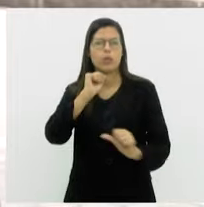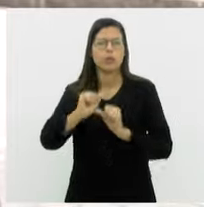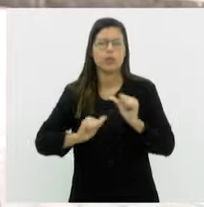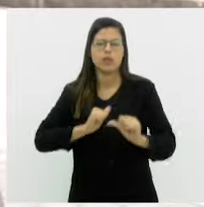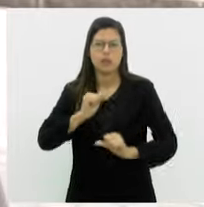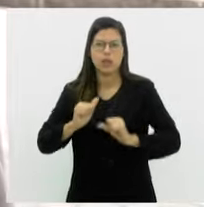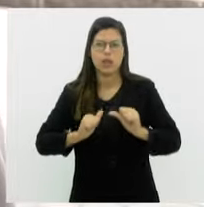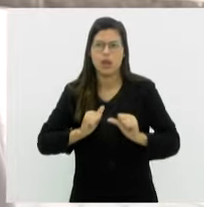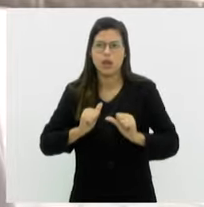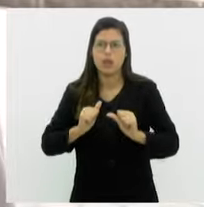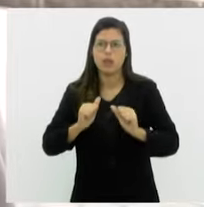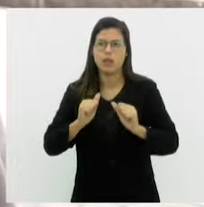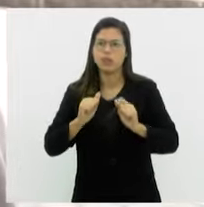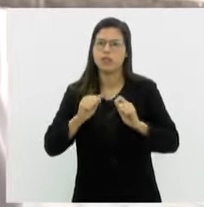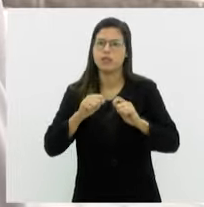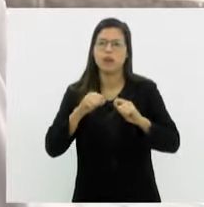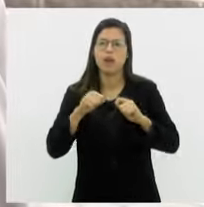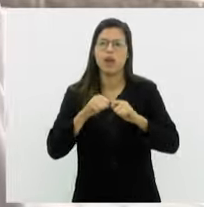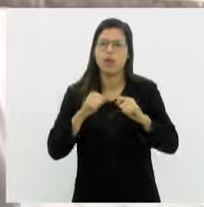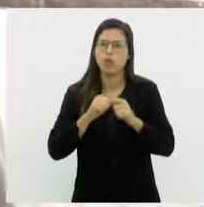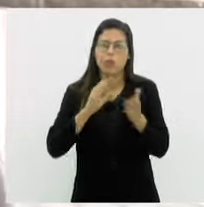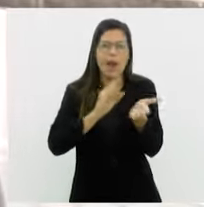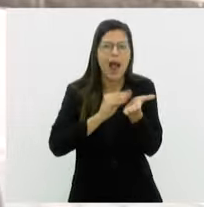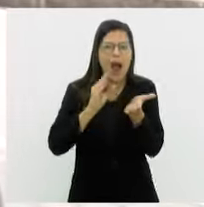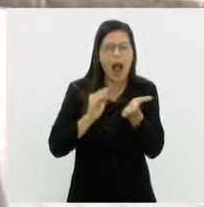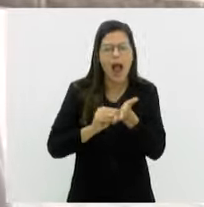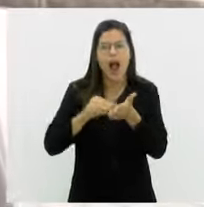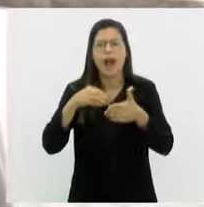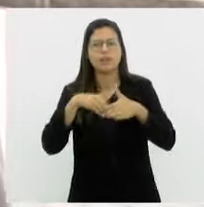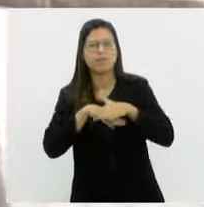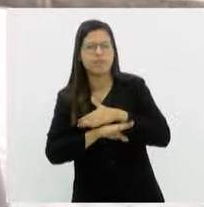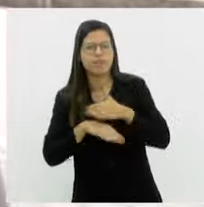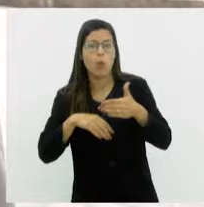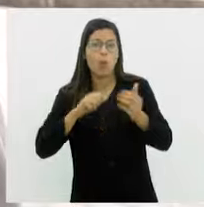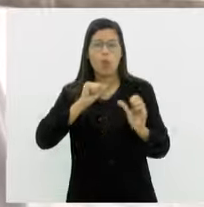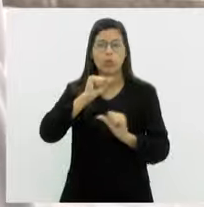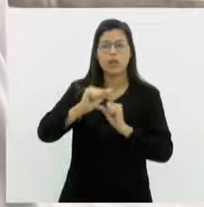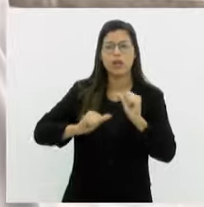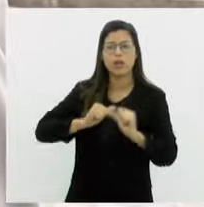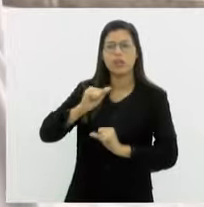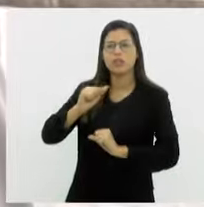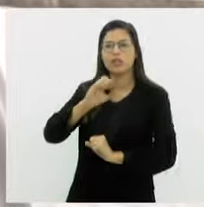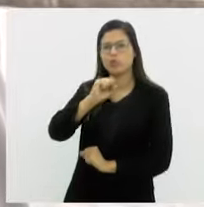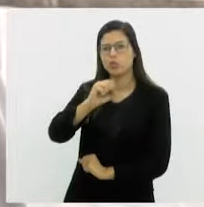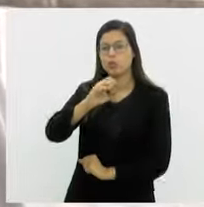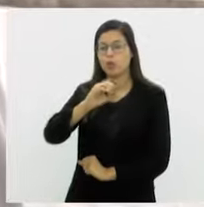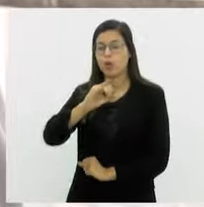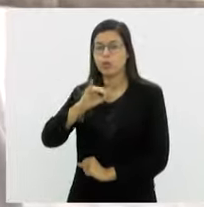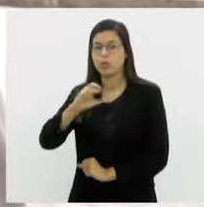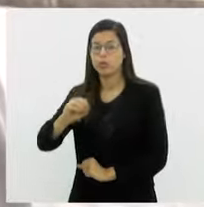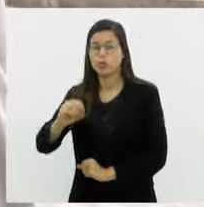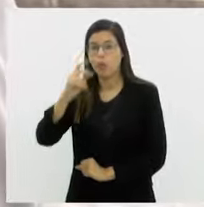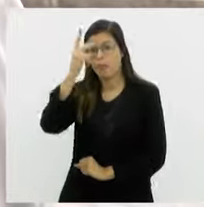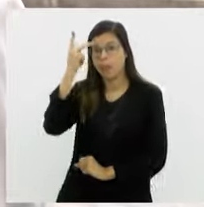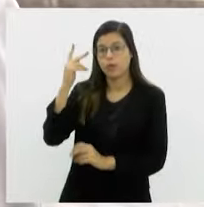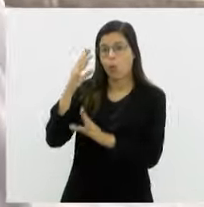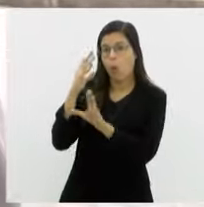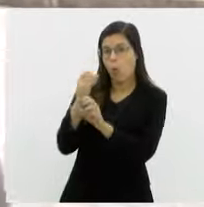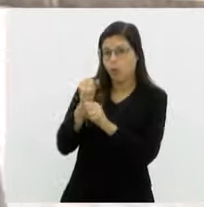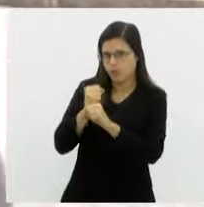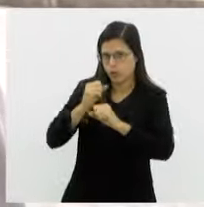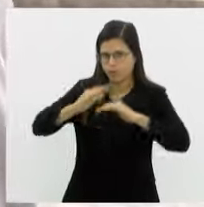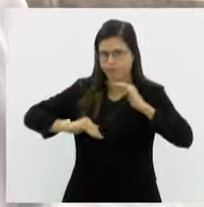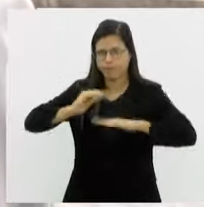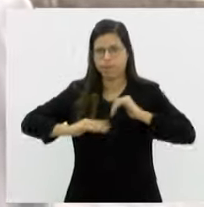num arquivamento de uma ata, numa troca de sócio, isso tudo, aquele que é o contador da empresa, ou